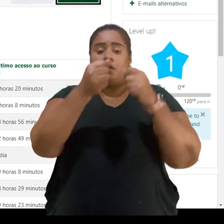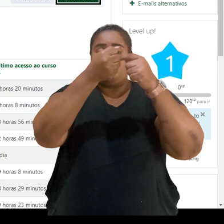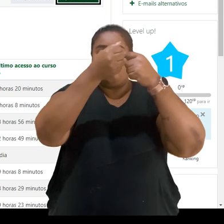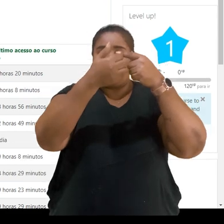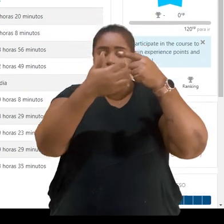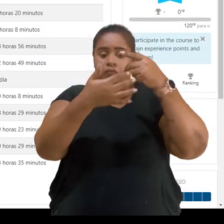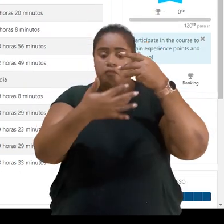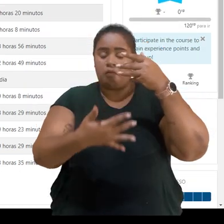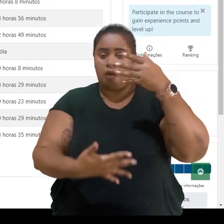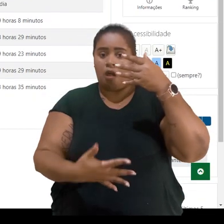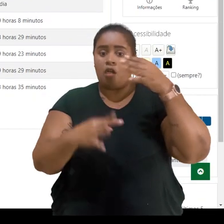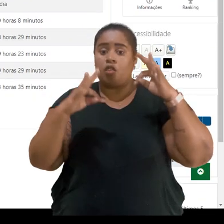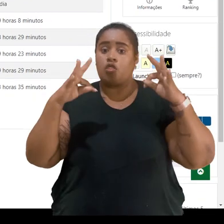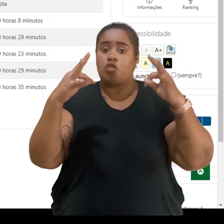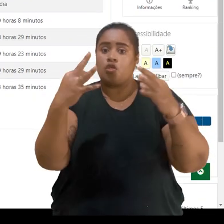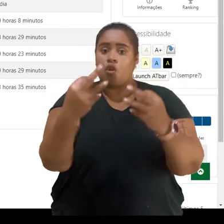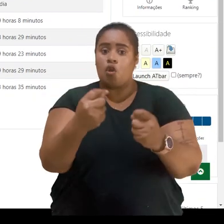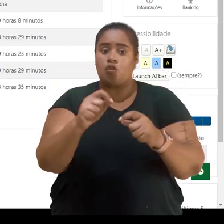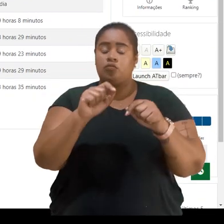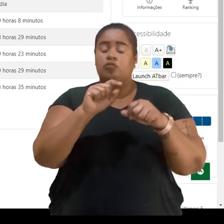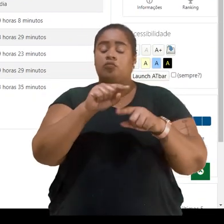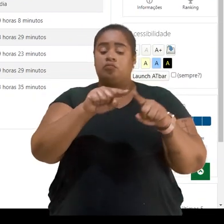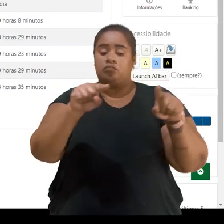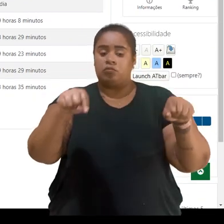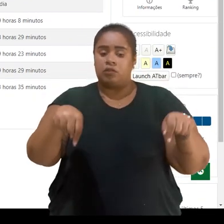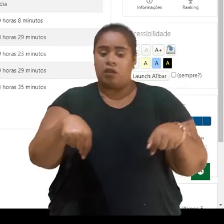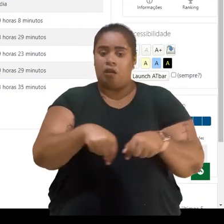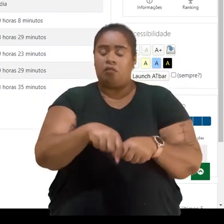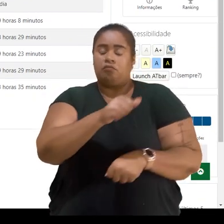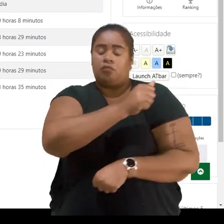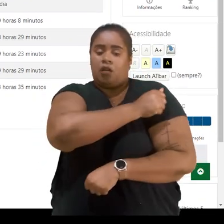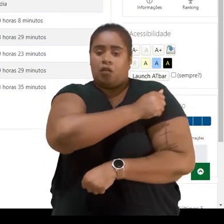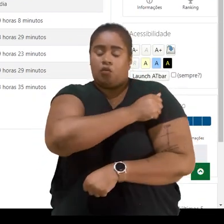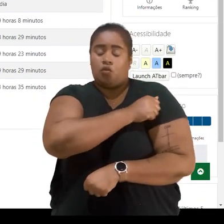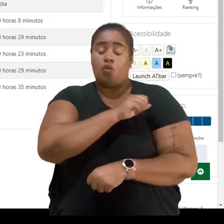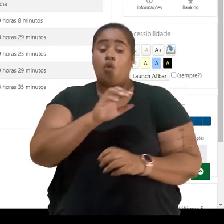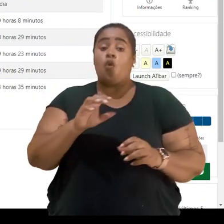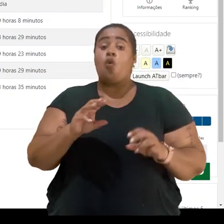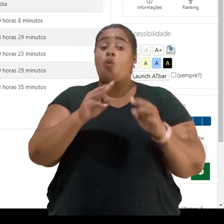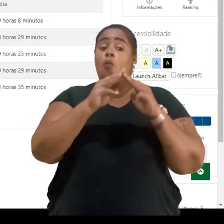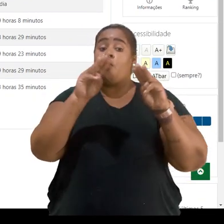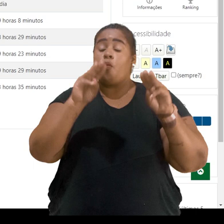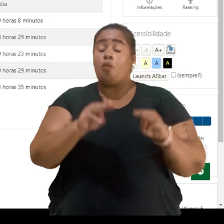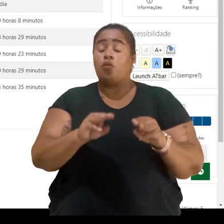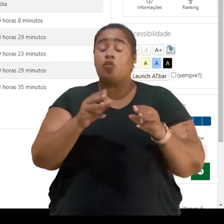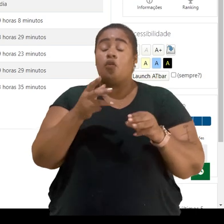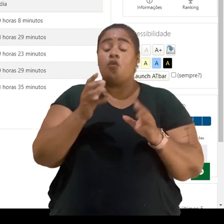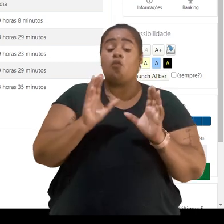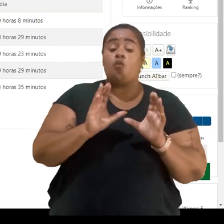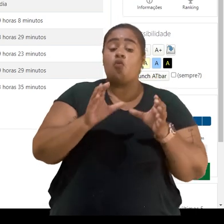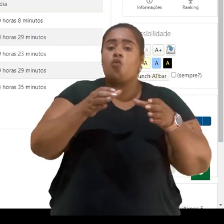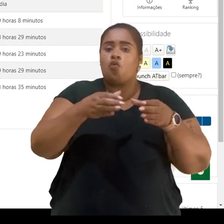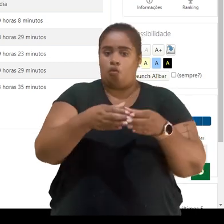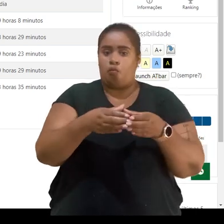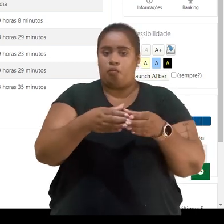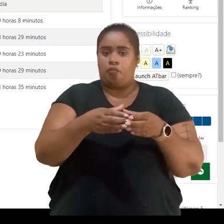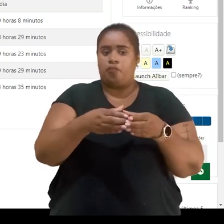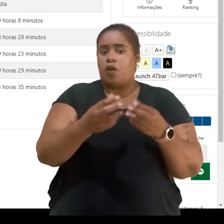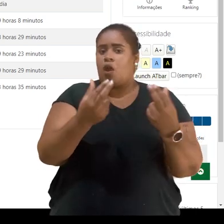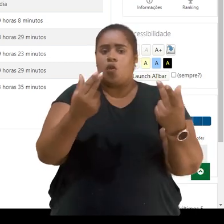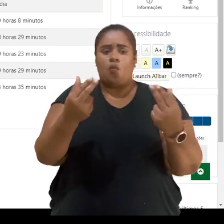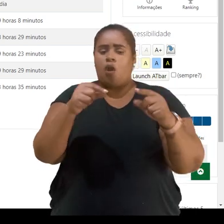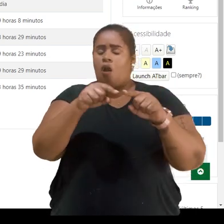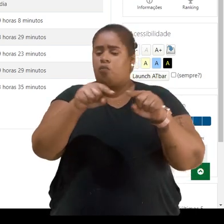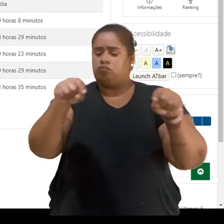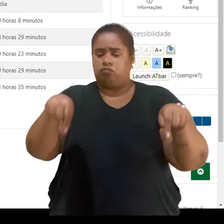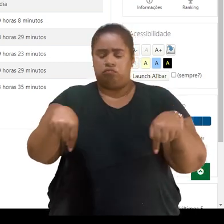e aplica o filtro aparece todos os alunos da turma o que o moodle chama de grupo